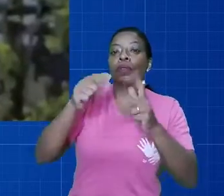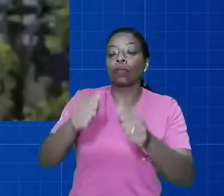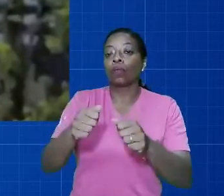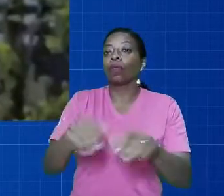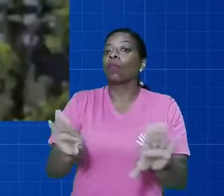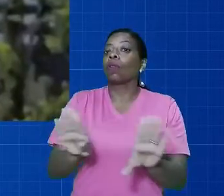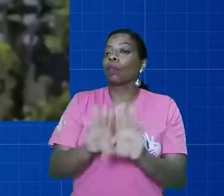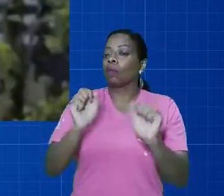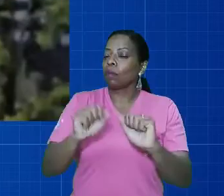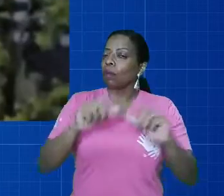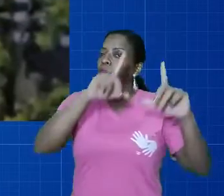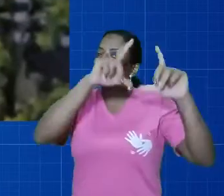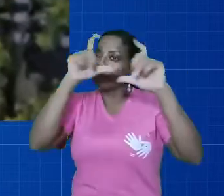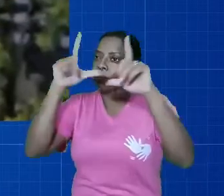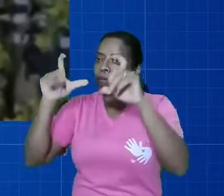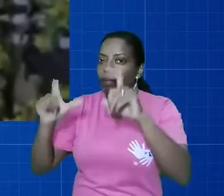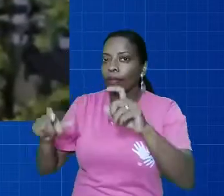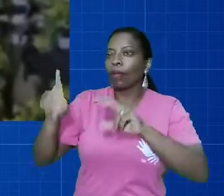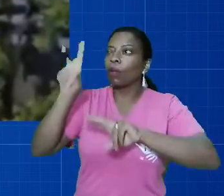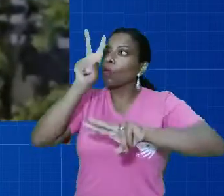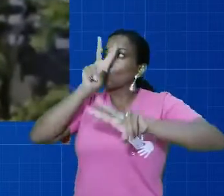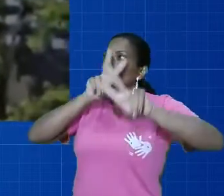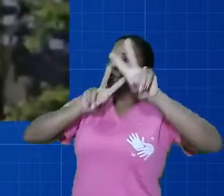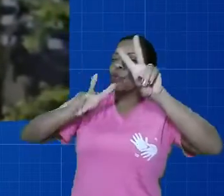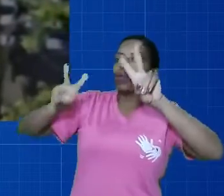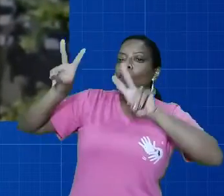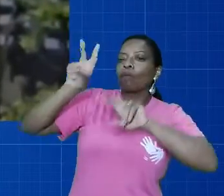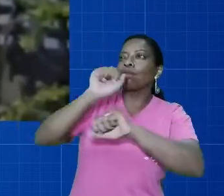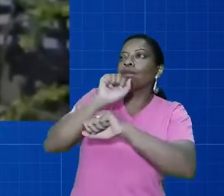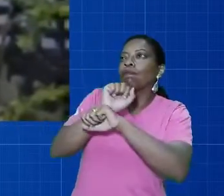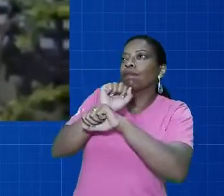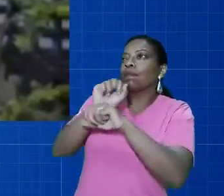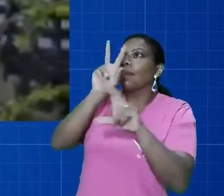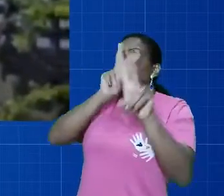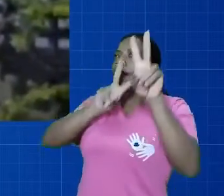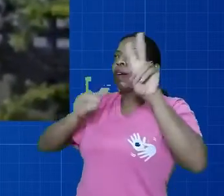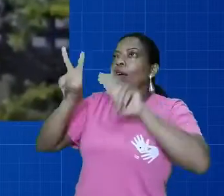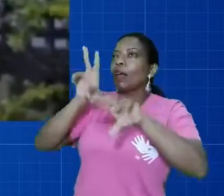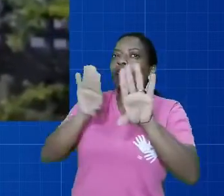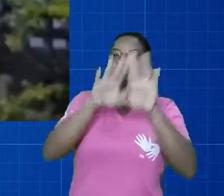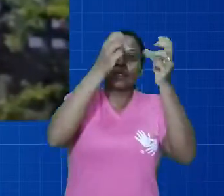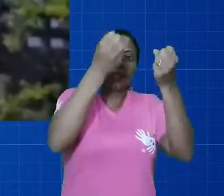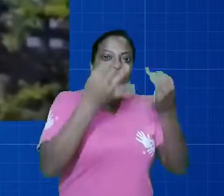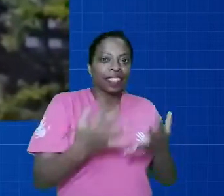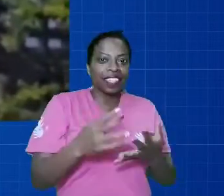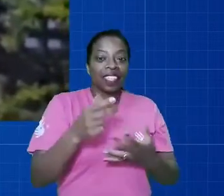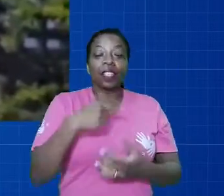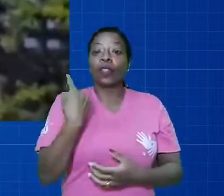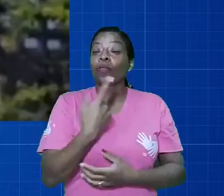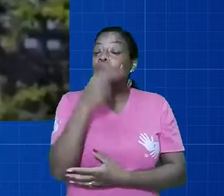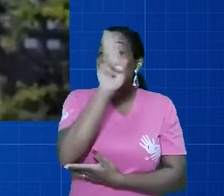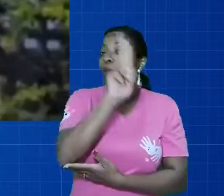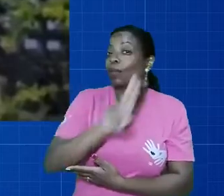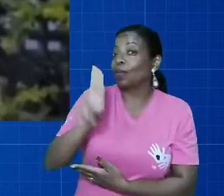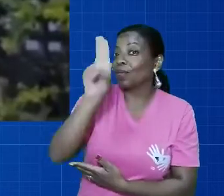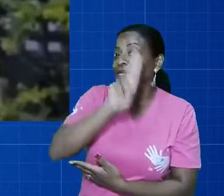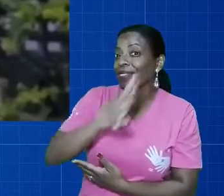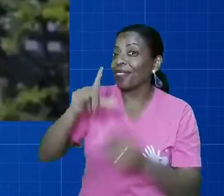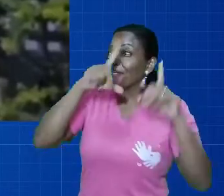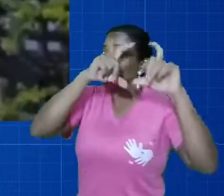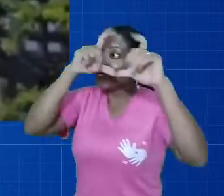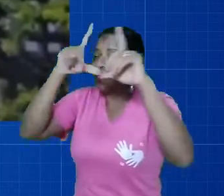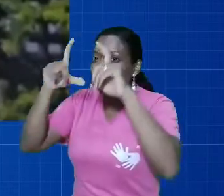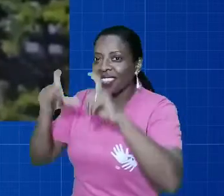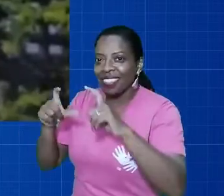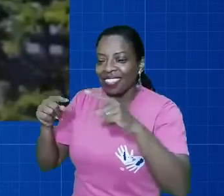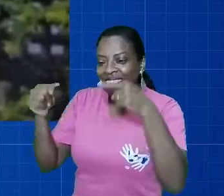fotografias, né, do seu olhar, projeto Pausa para Olhar, Pausa para Explicar, que através do uso de fotografias, nós trazemos a